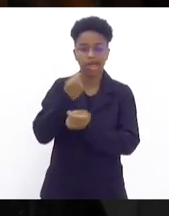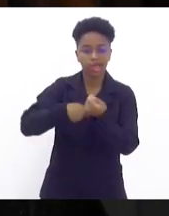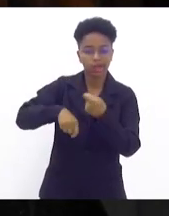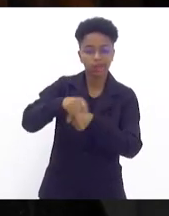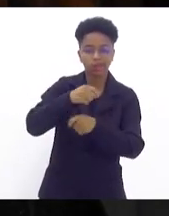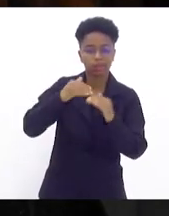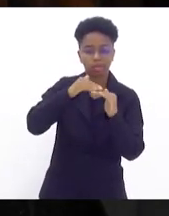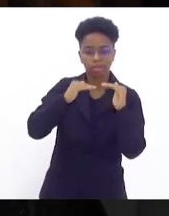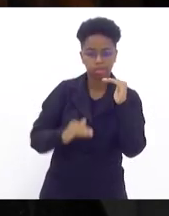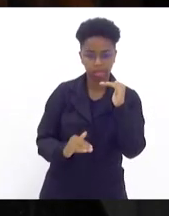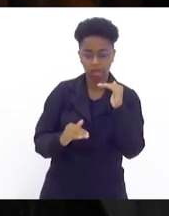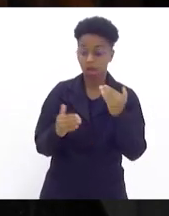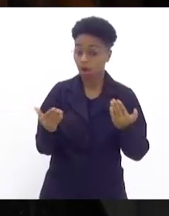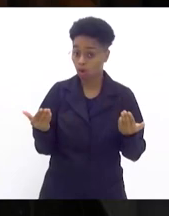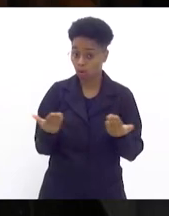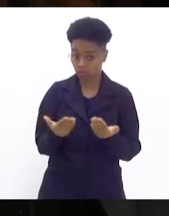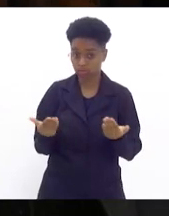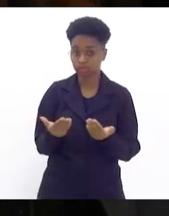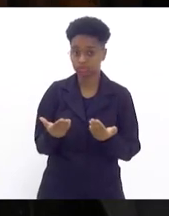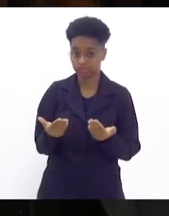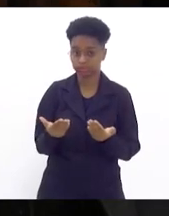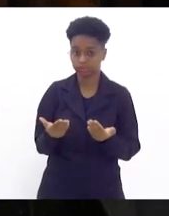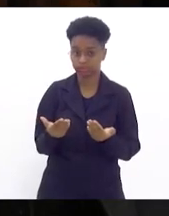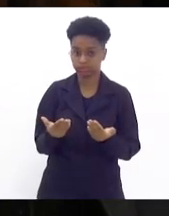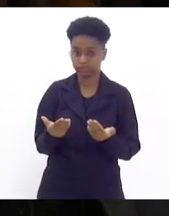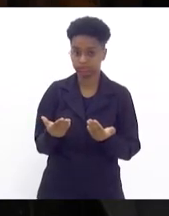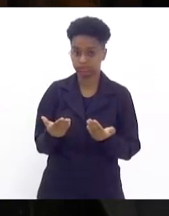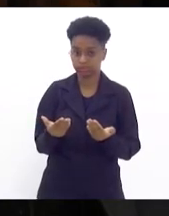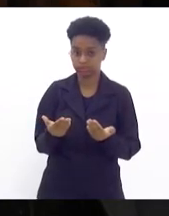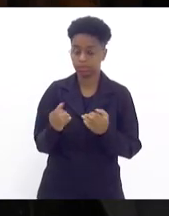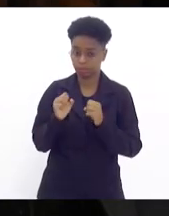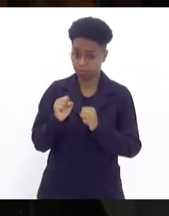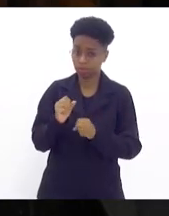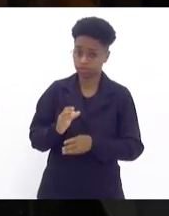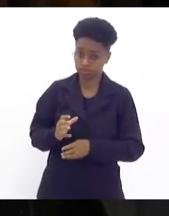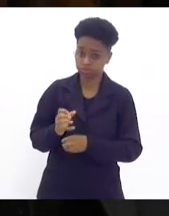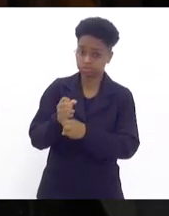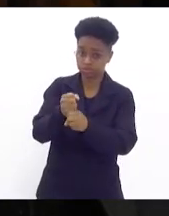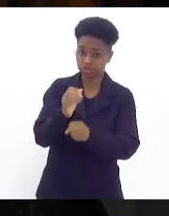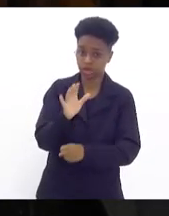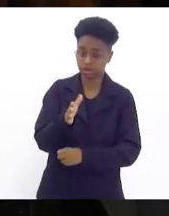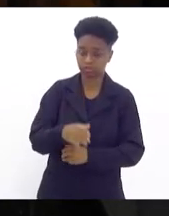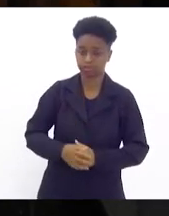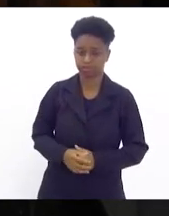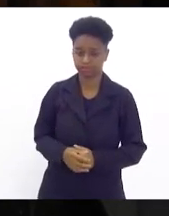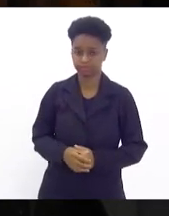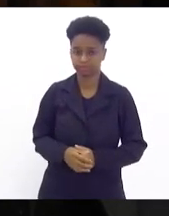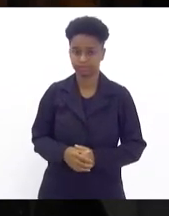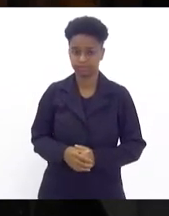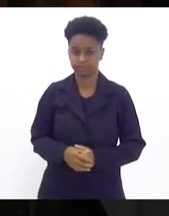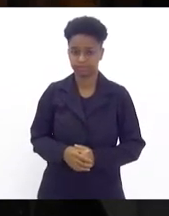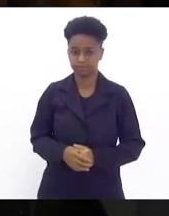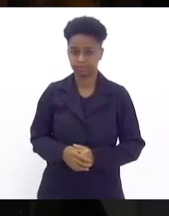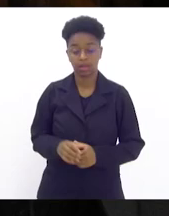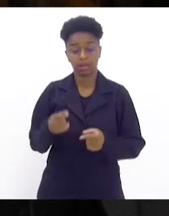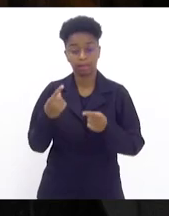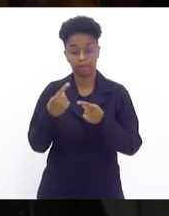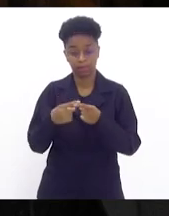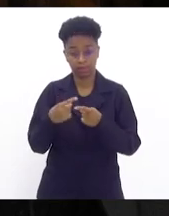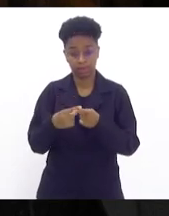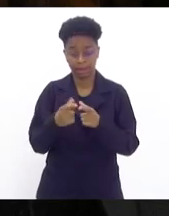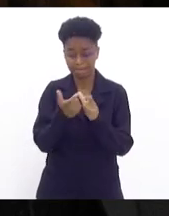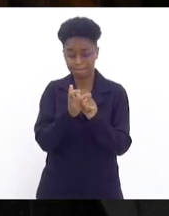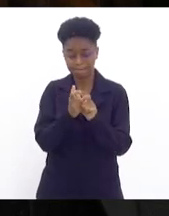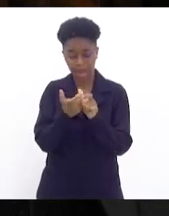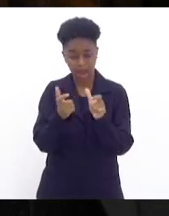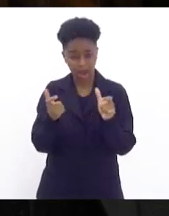subterrânea hoje ela já pode ser medida seu presidente porque a grande